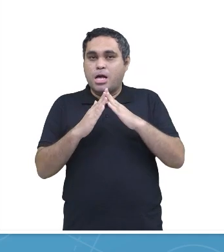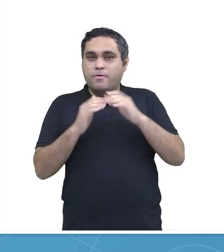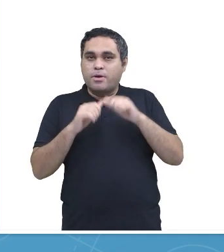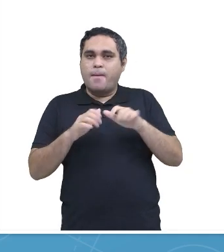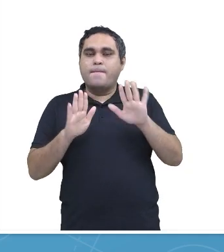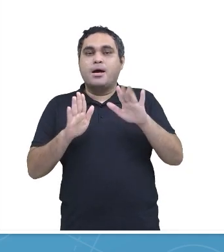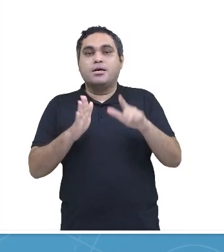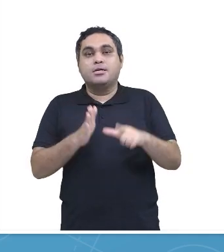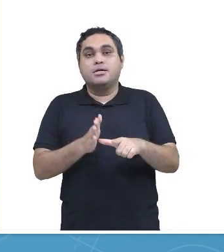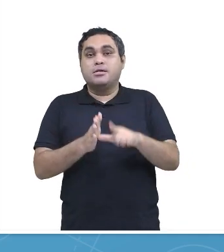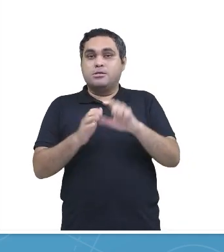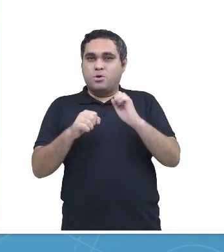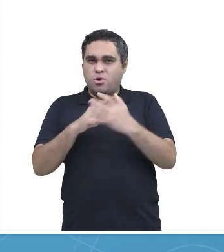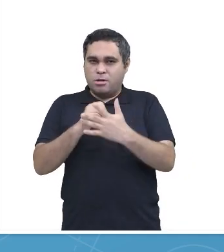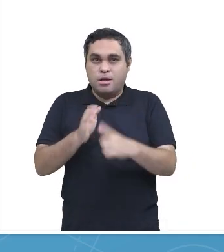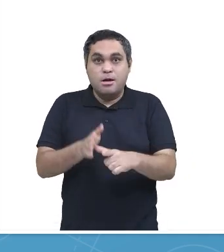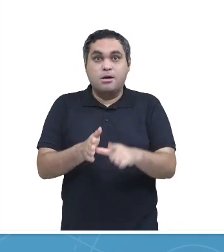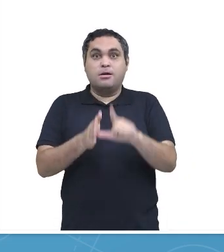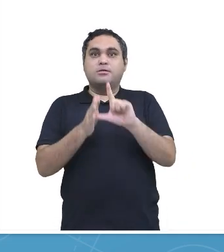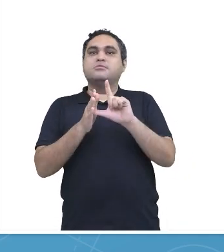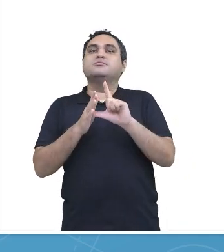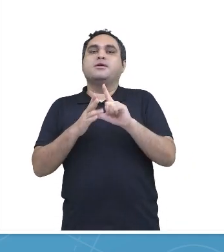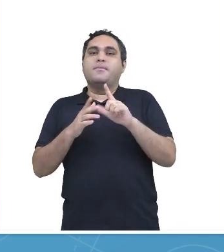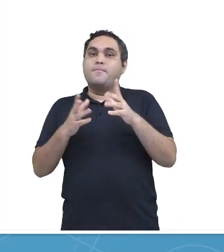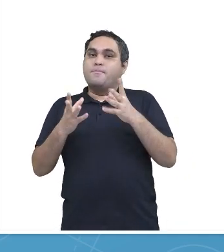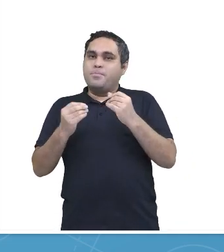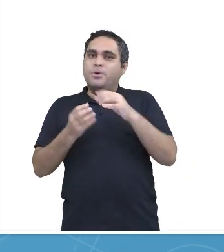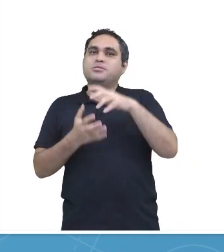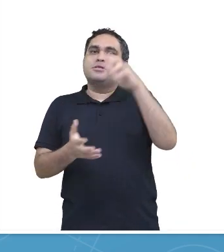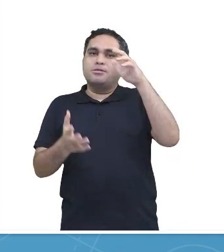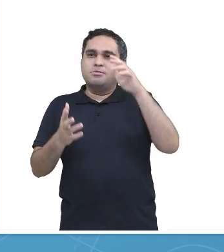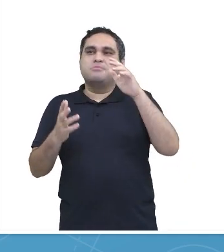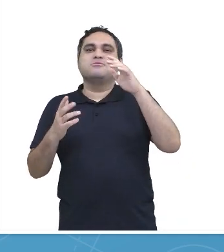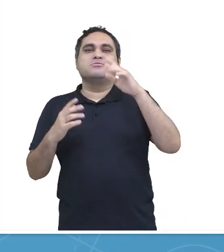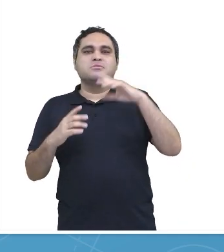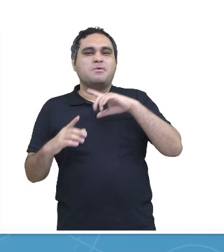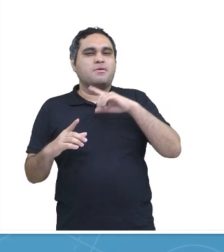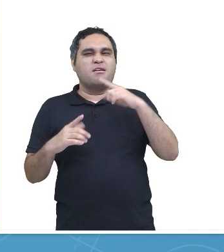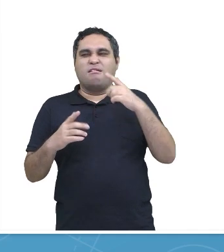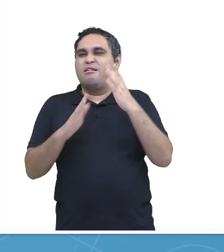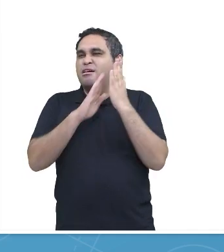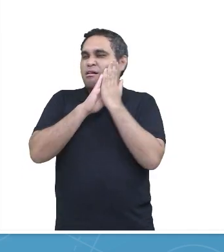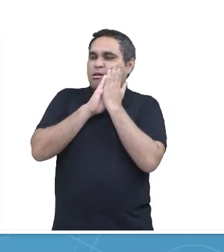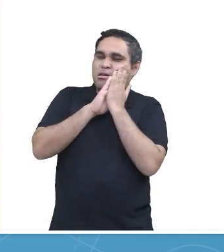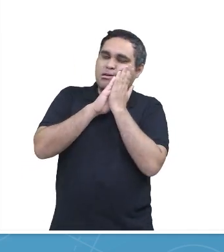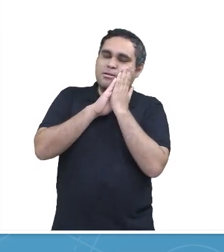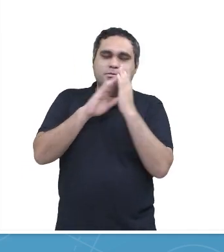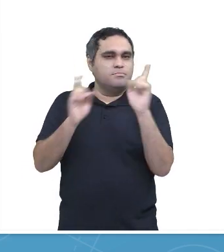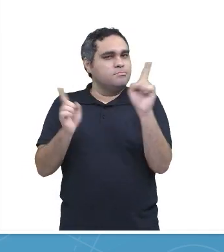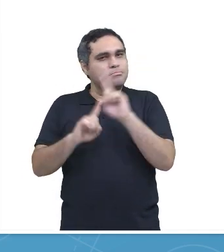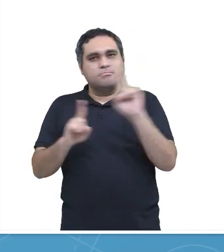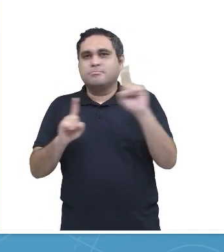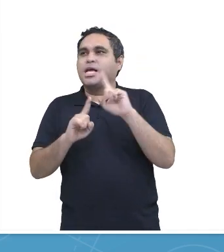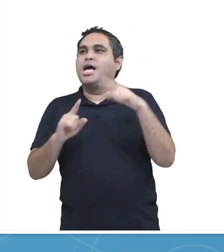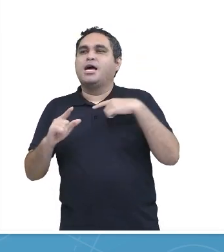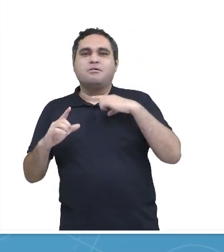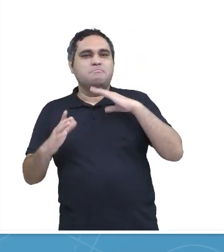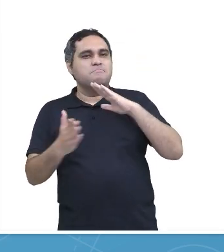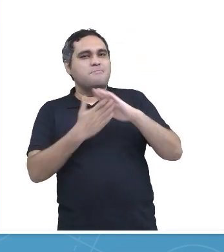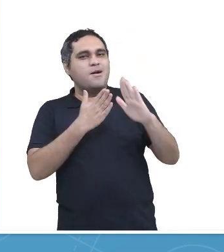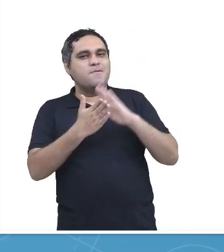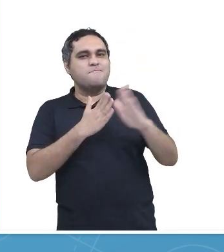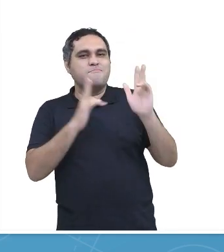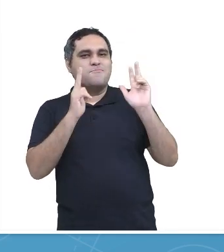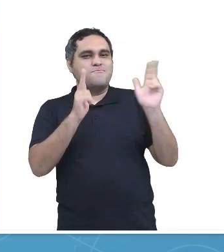do isolamento, aí realmente muitos adultos não querem ficar dormindo até tarde, não. Nos